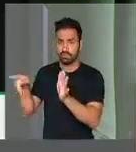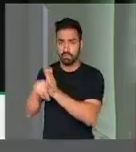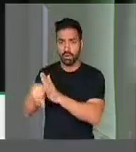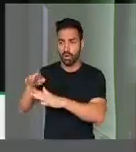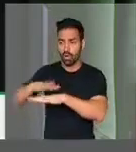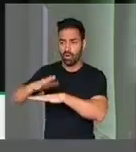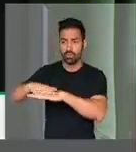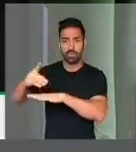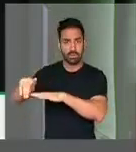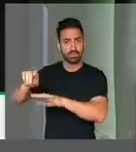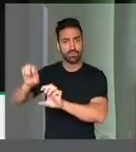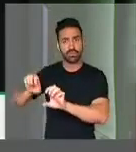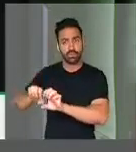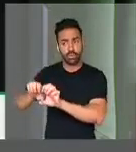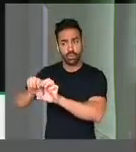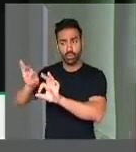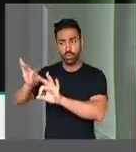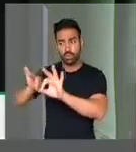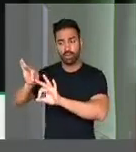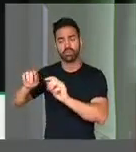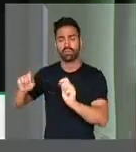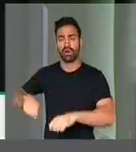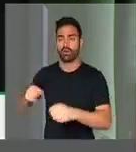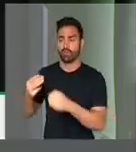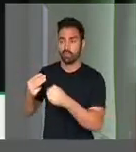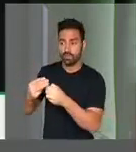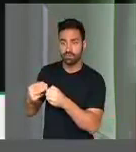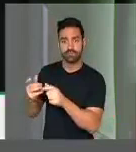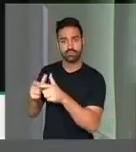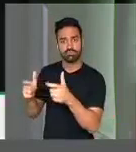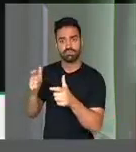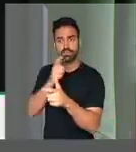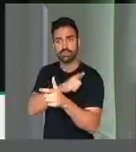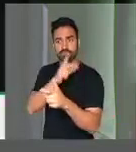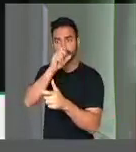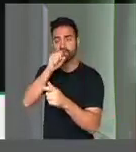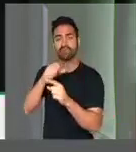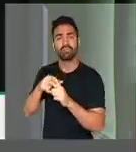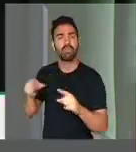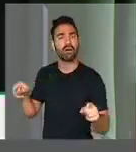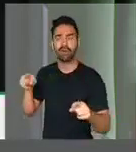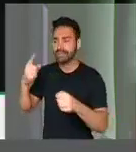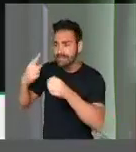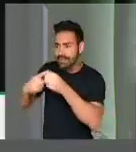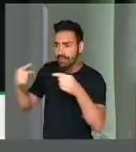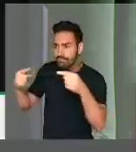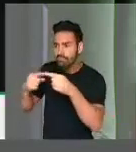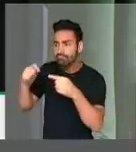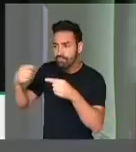já montada para ser ali um município, uma cidade e ainda ser um distrito.